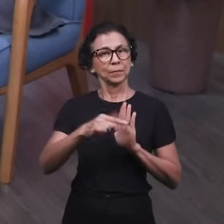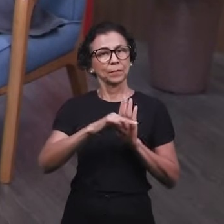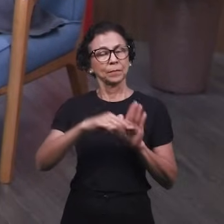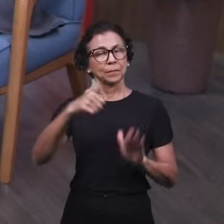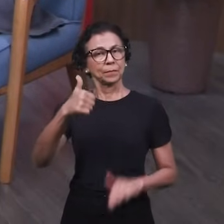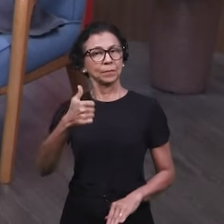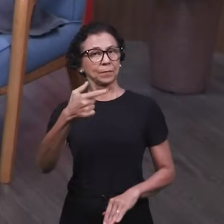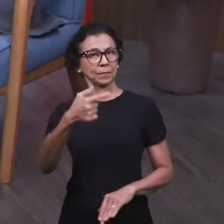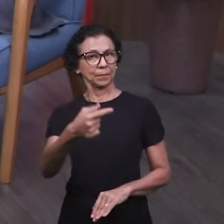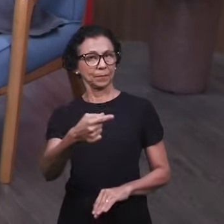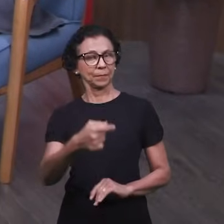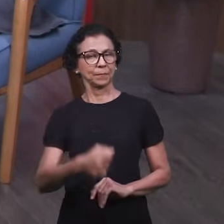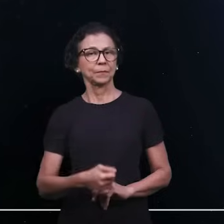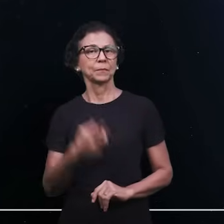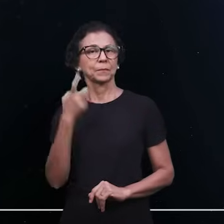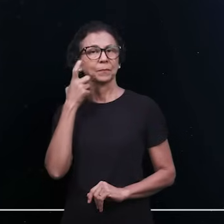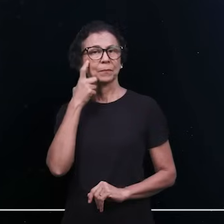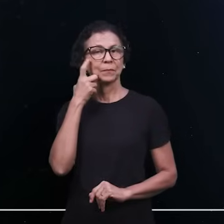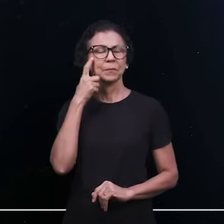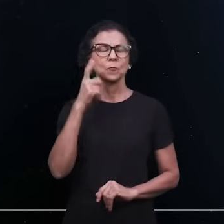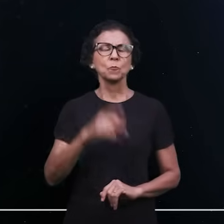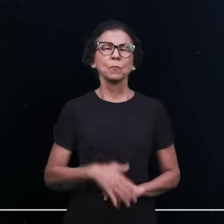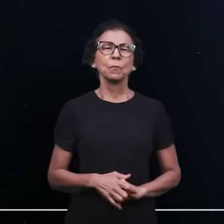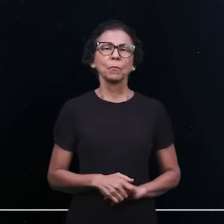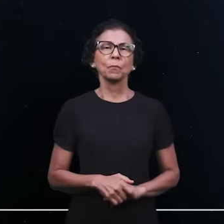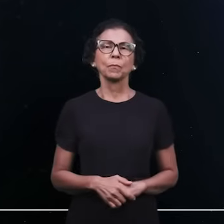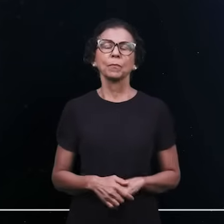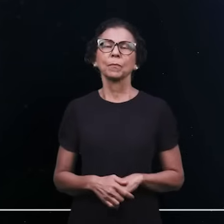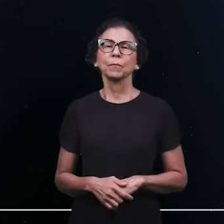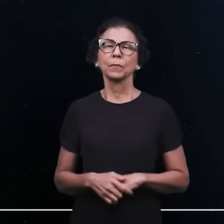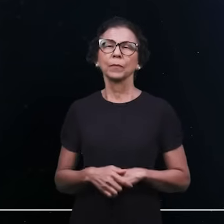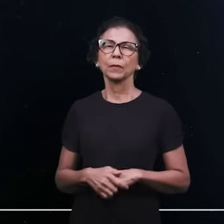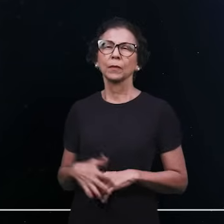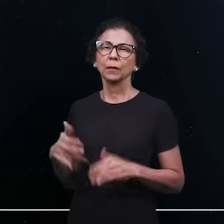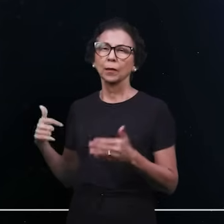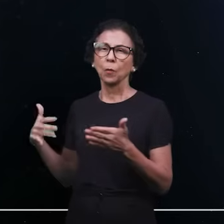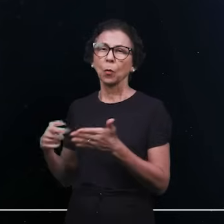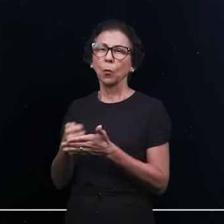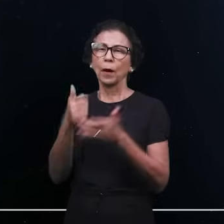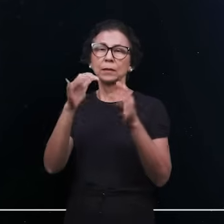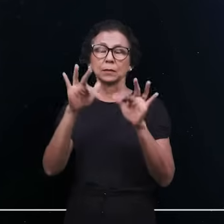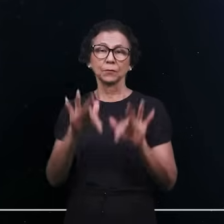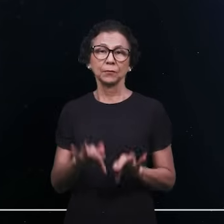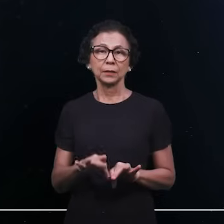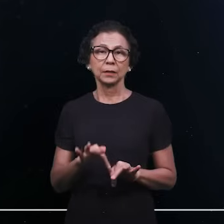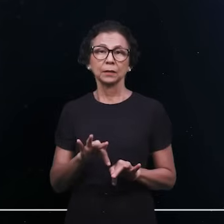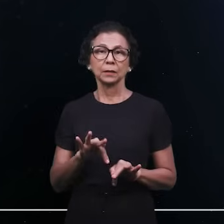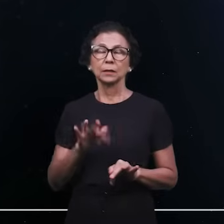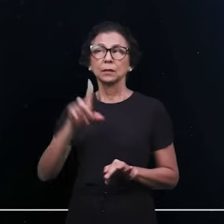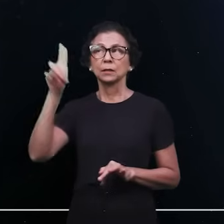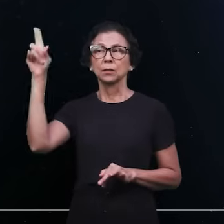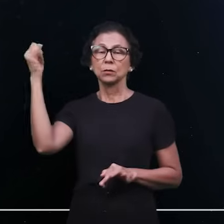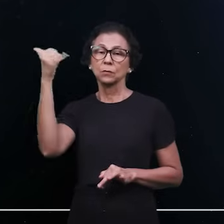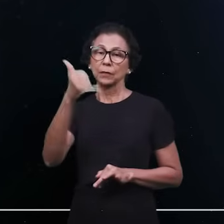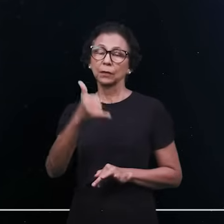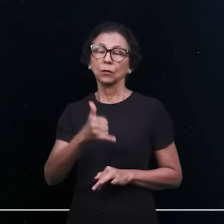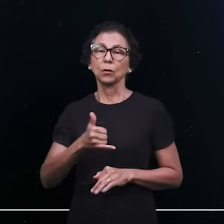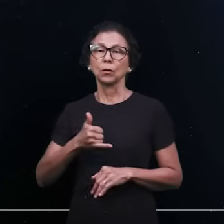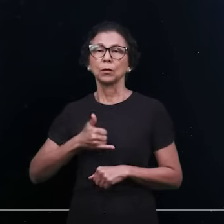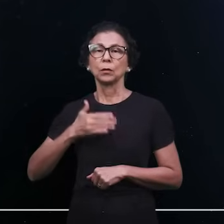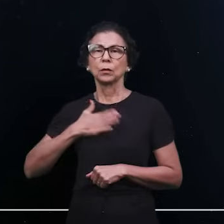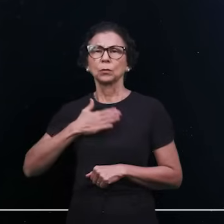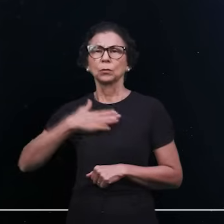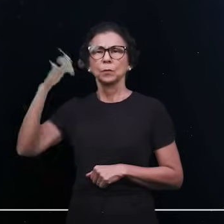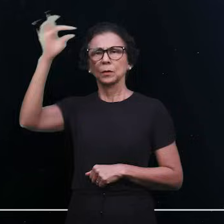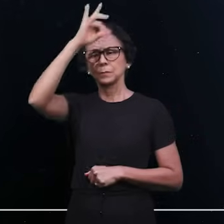texto expressa o seguinte: e nos últimos dias acontecerá, diz Deus, que do meu Espírito derramarei sobre